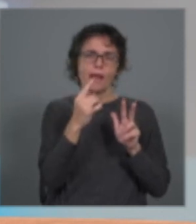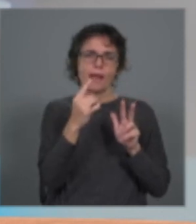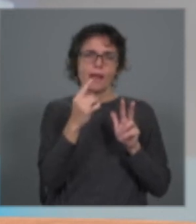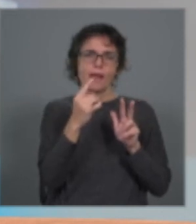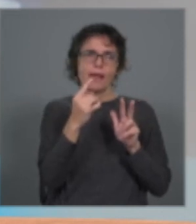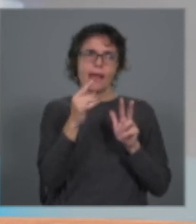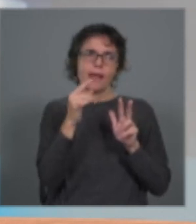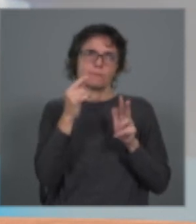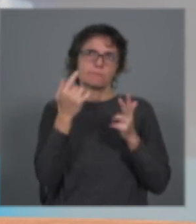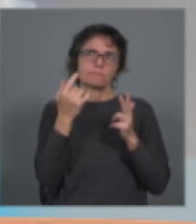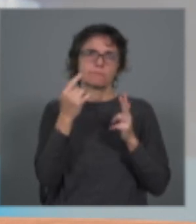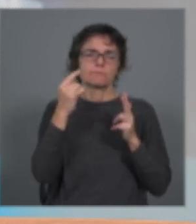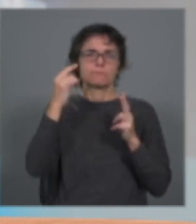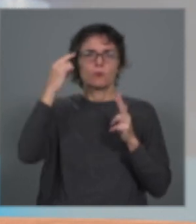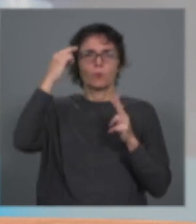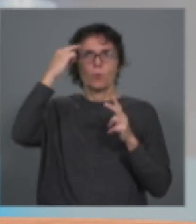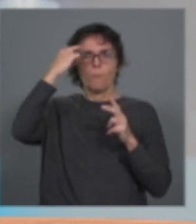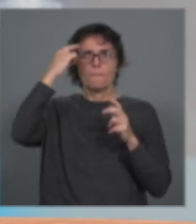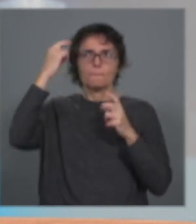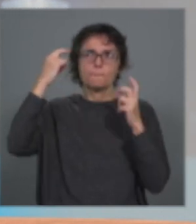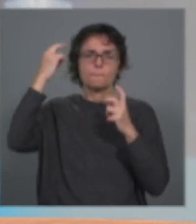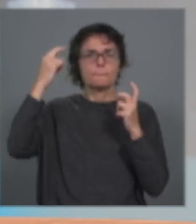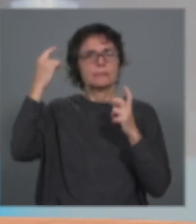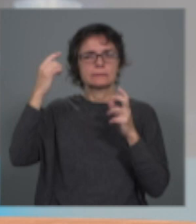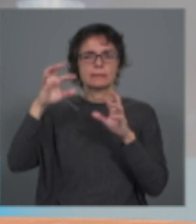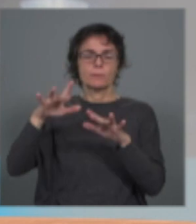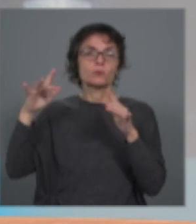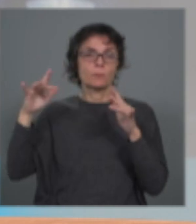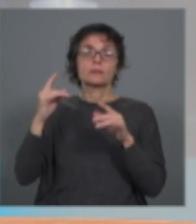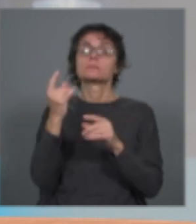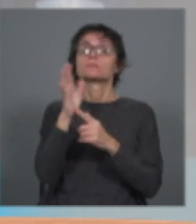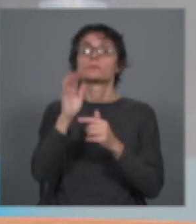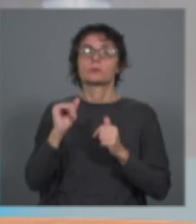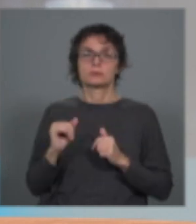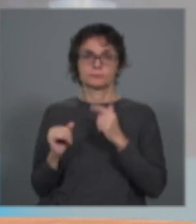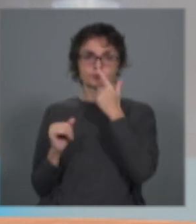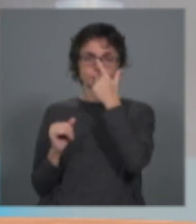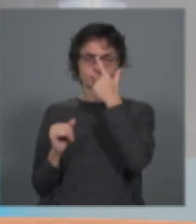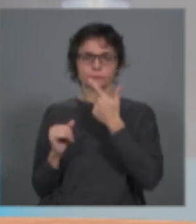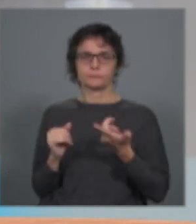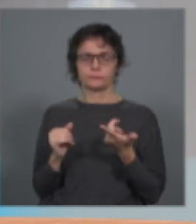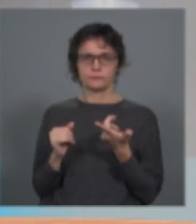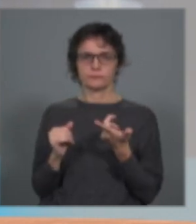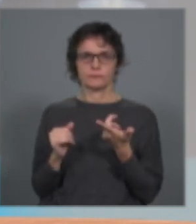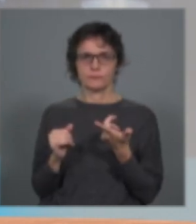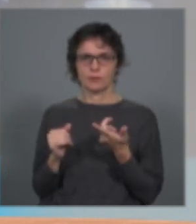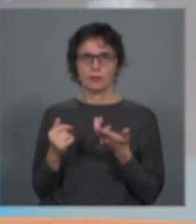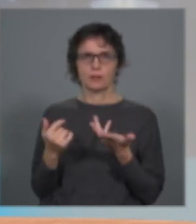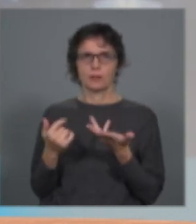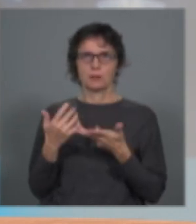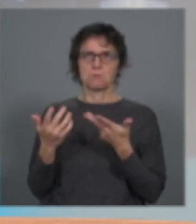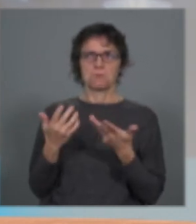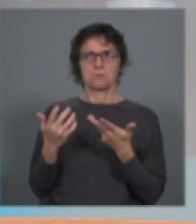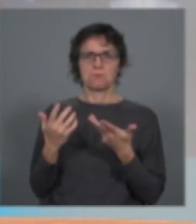mágico à mesma. Quantos anos é que terá exatamente, enfim, em ordem de